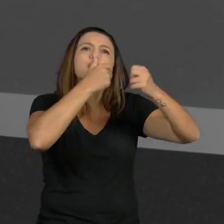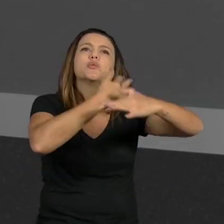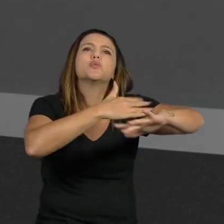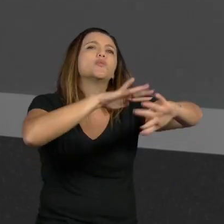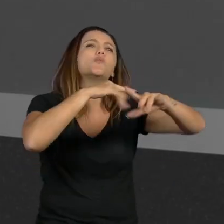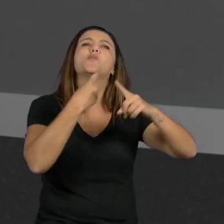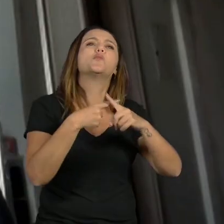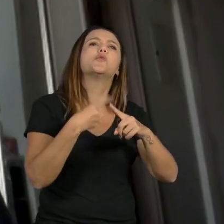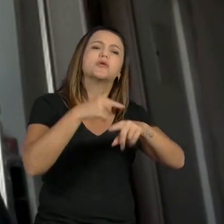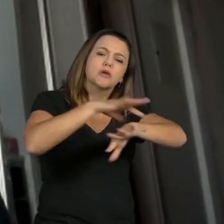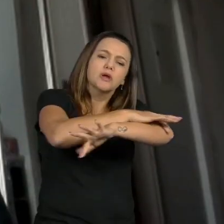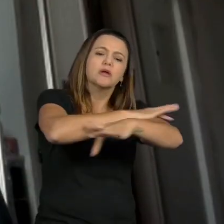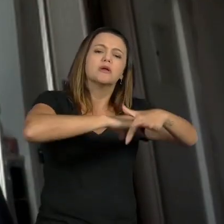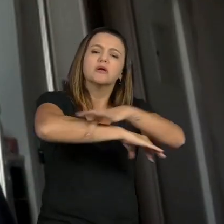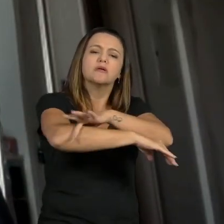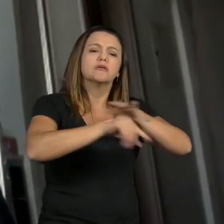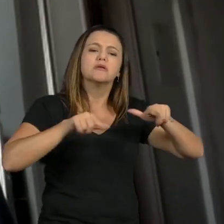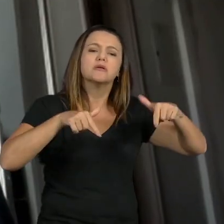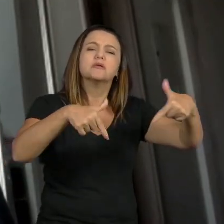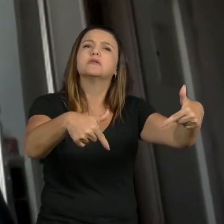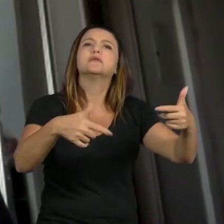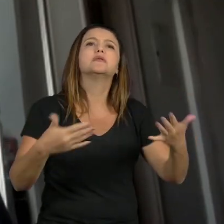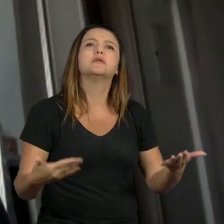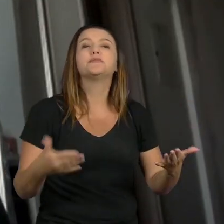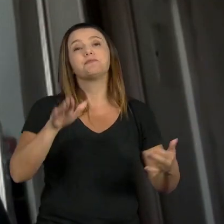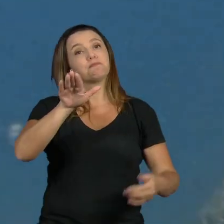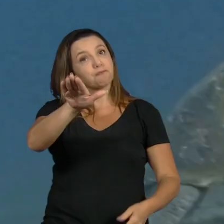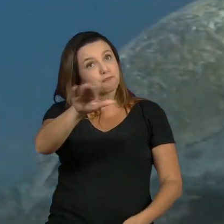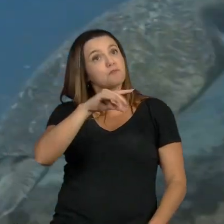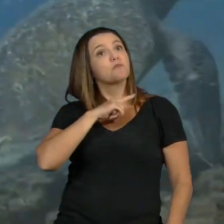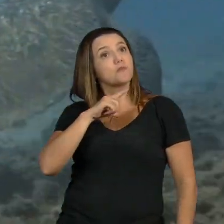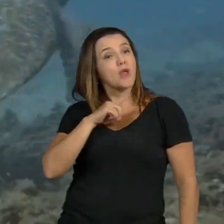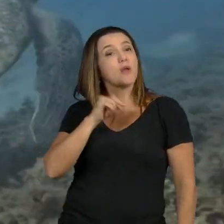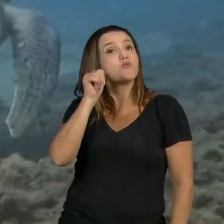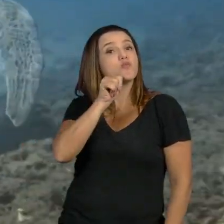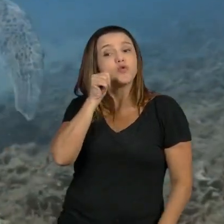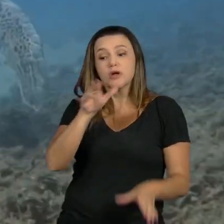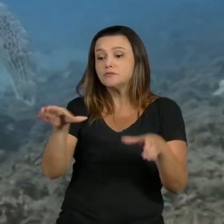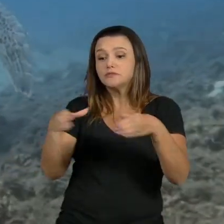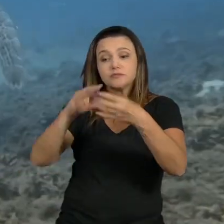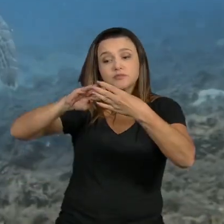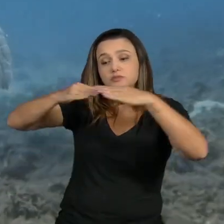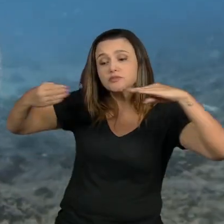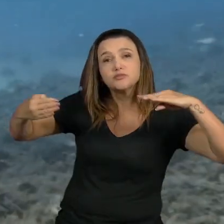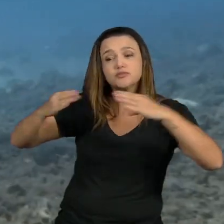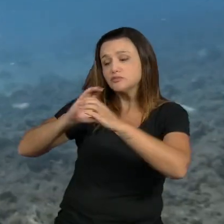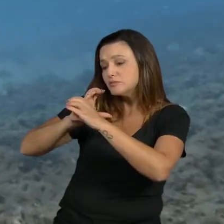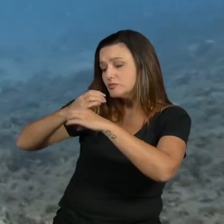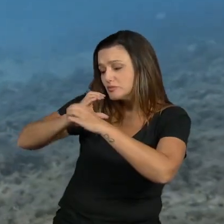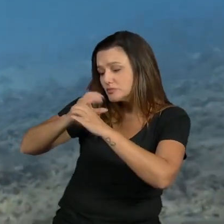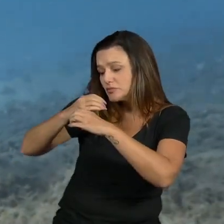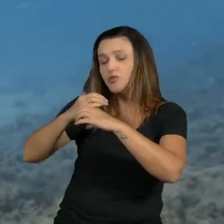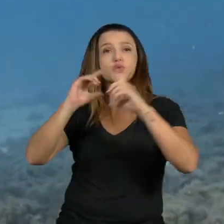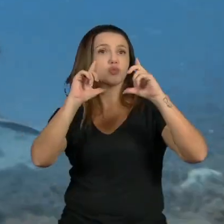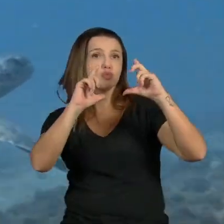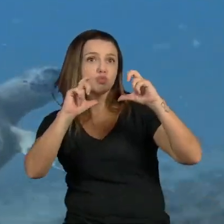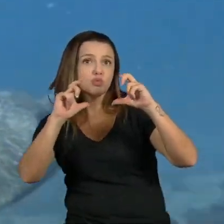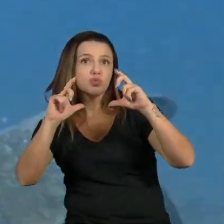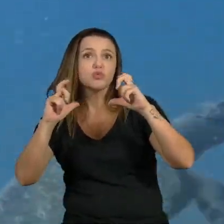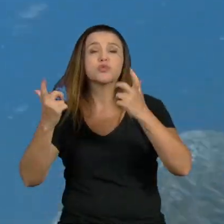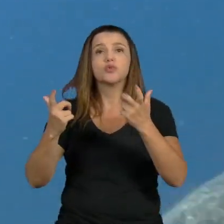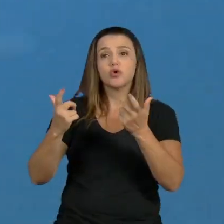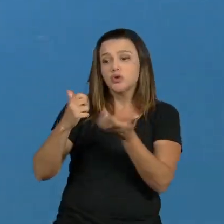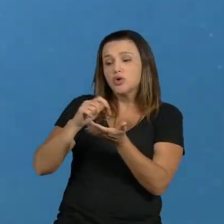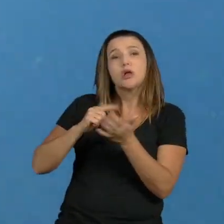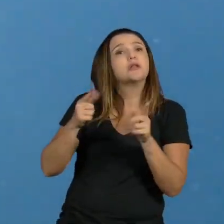essa causa? É uma rede de mulheres que se preocupa com o oceano, não só biólogas, mas tem jornalista, tem fotógrafa, tem contadora,